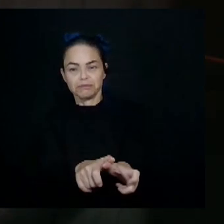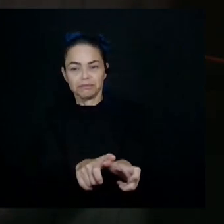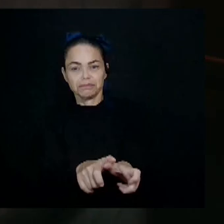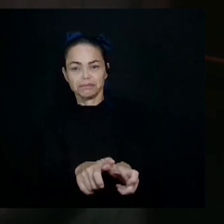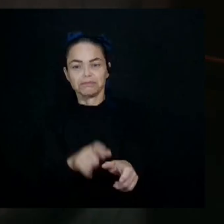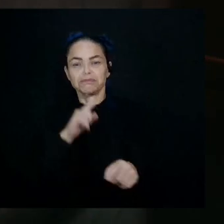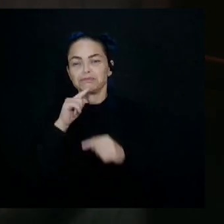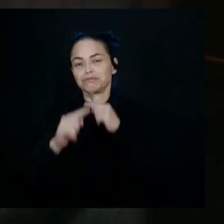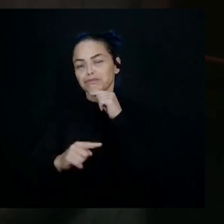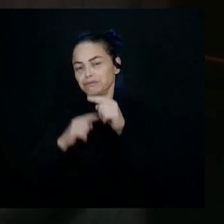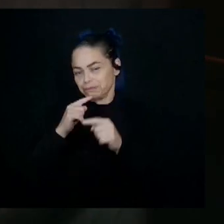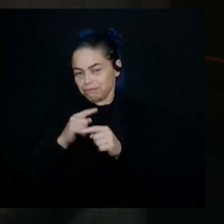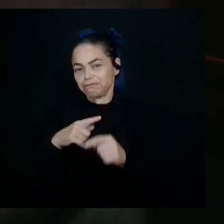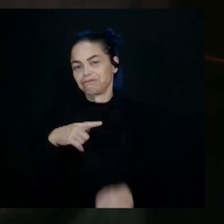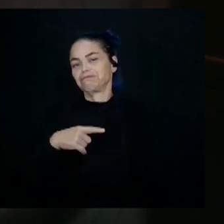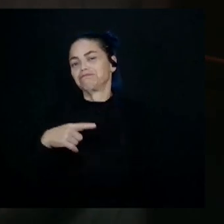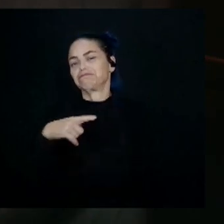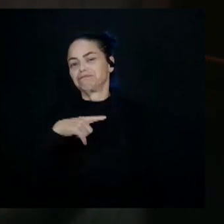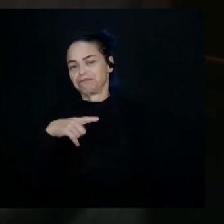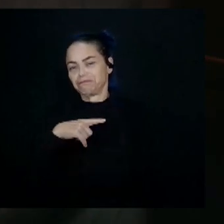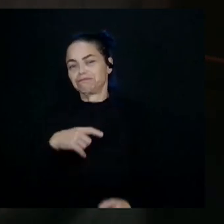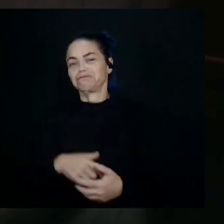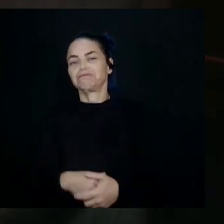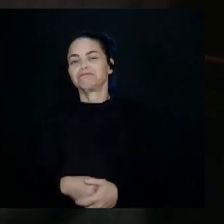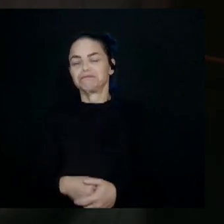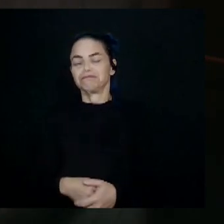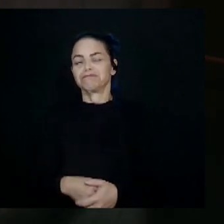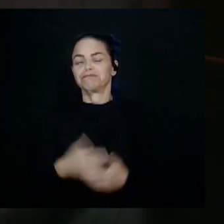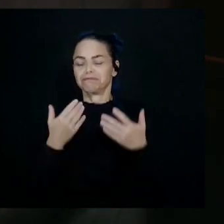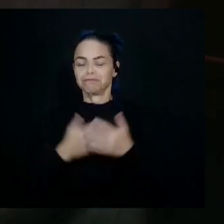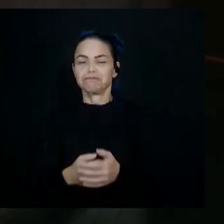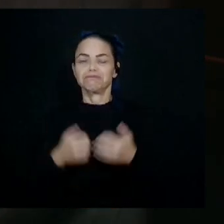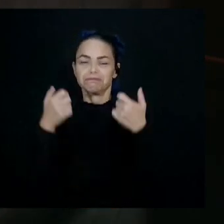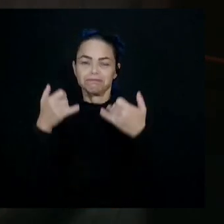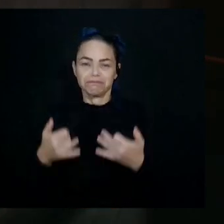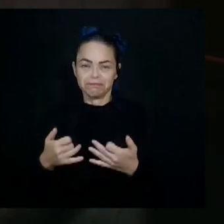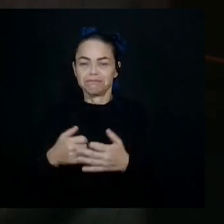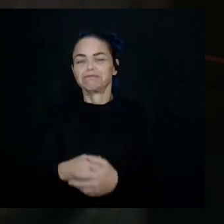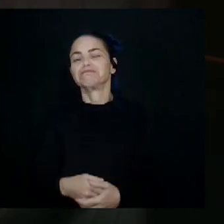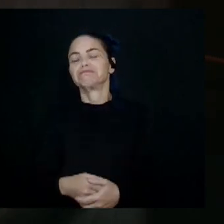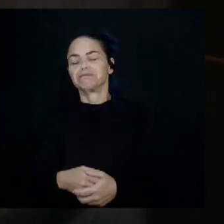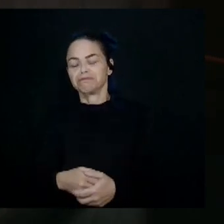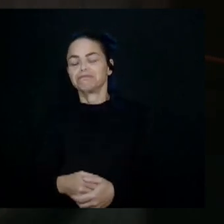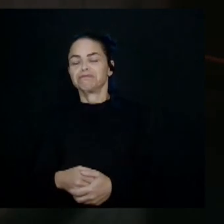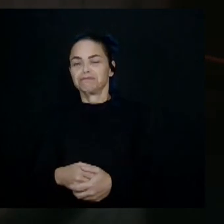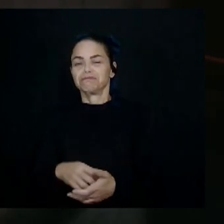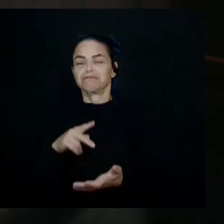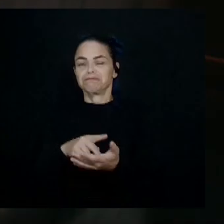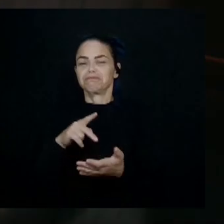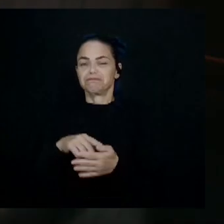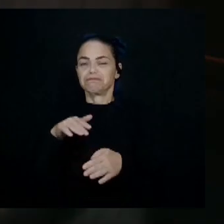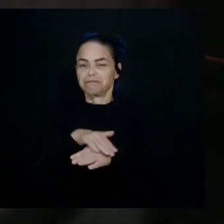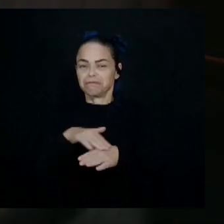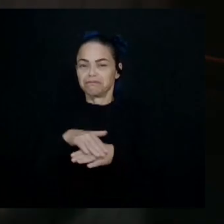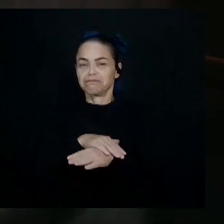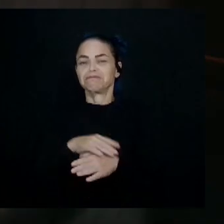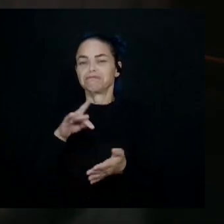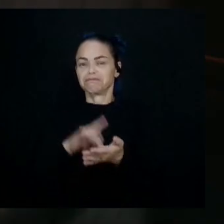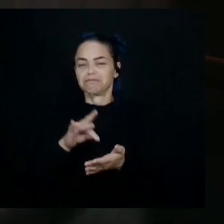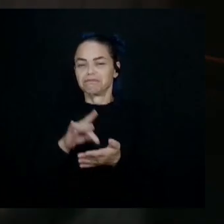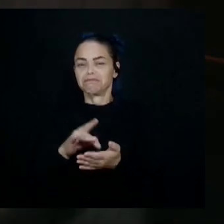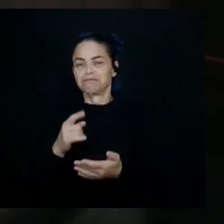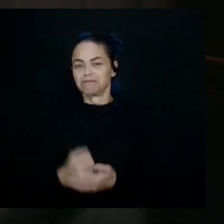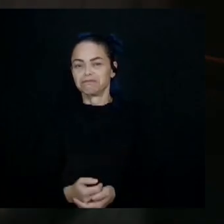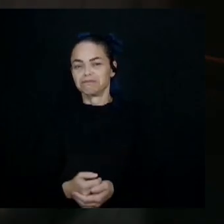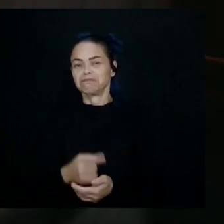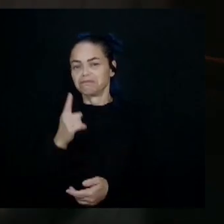gente tem sobre isso, e ela está aqui para esclarecer, e esclareceu, e conversou, e com certeza é um programa